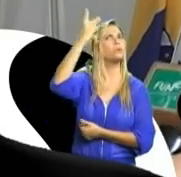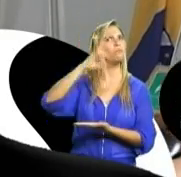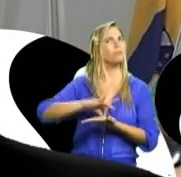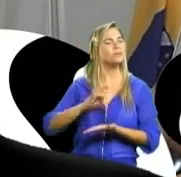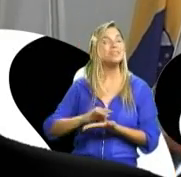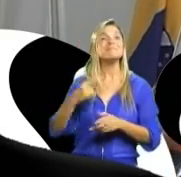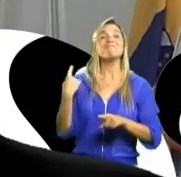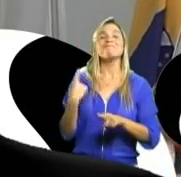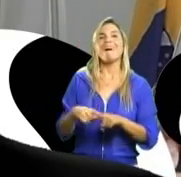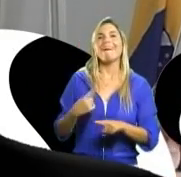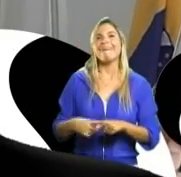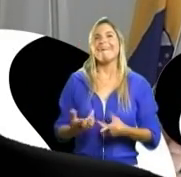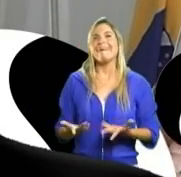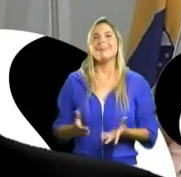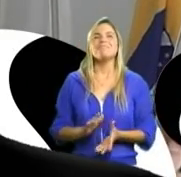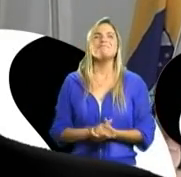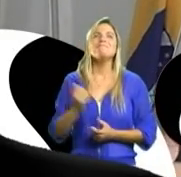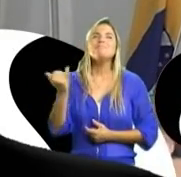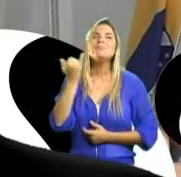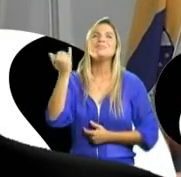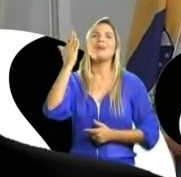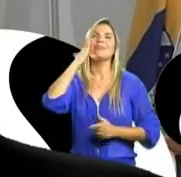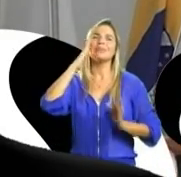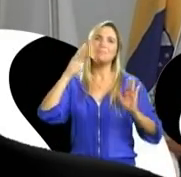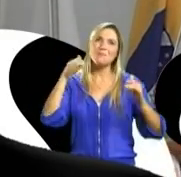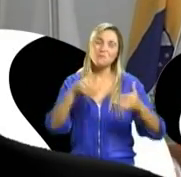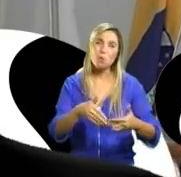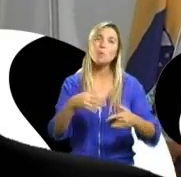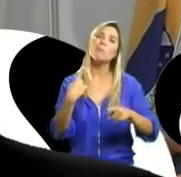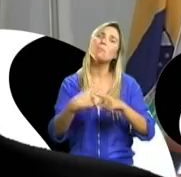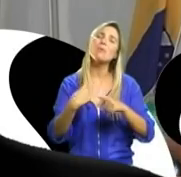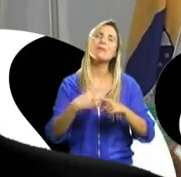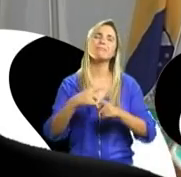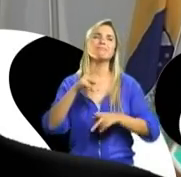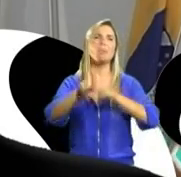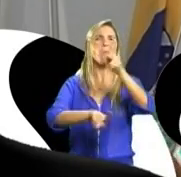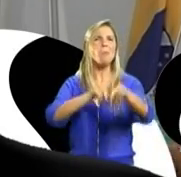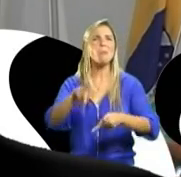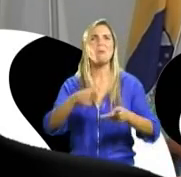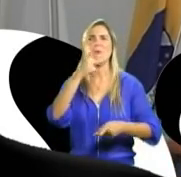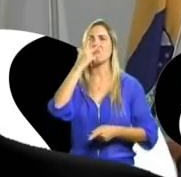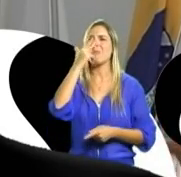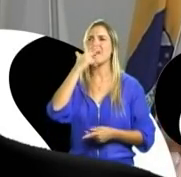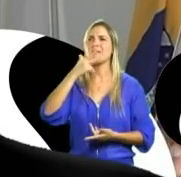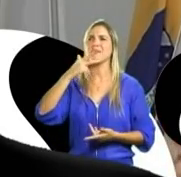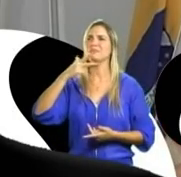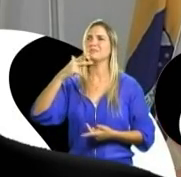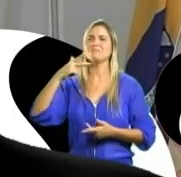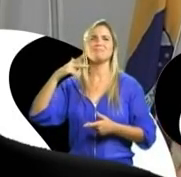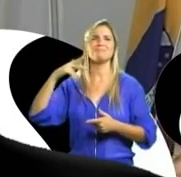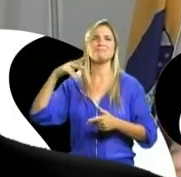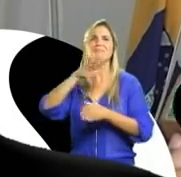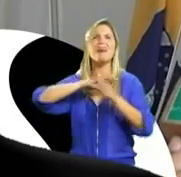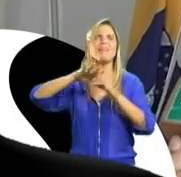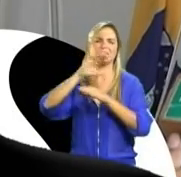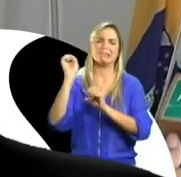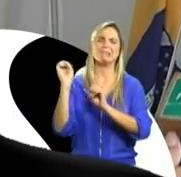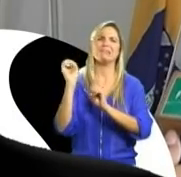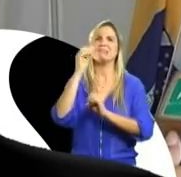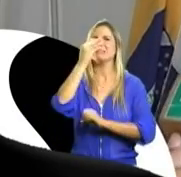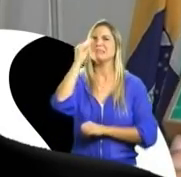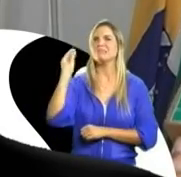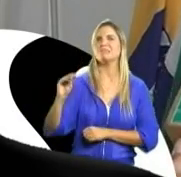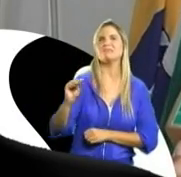de criminalidade, ela também sofre no descaso, no desleixo também das pessoas que aqui residem e também no alto índice de